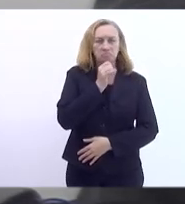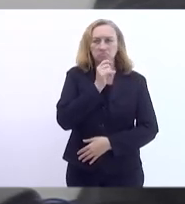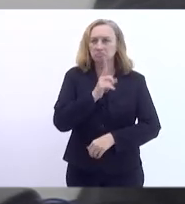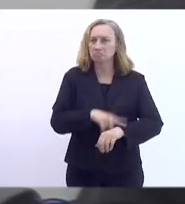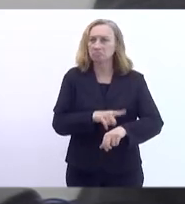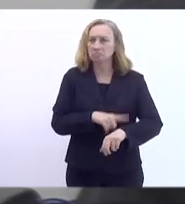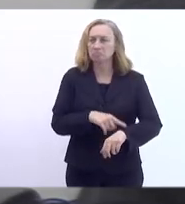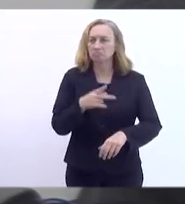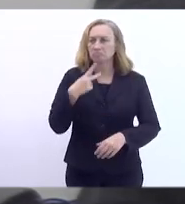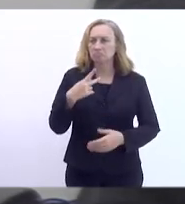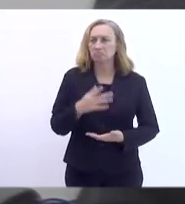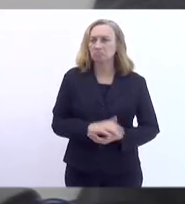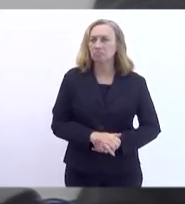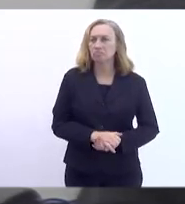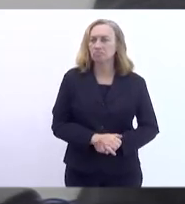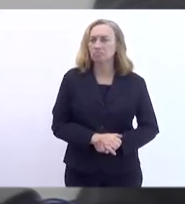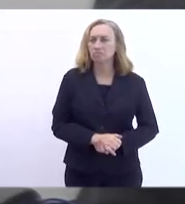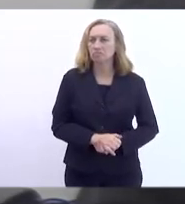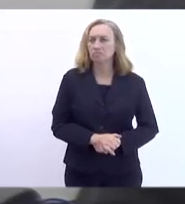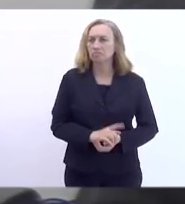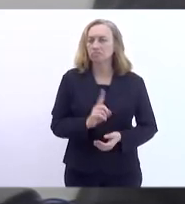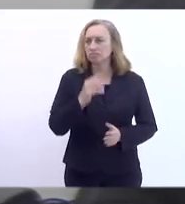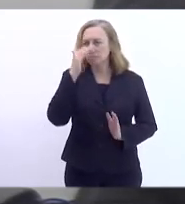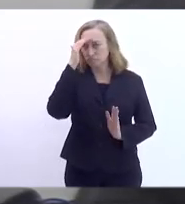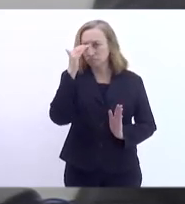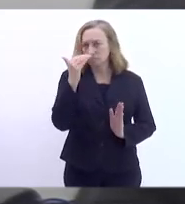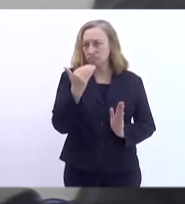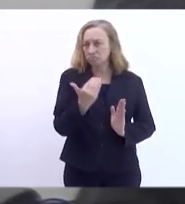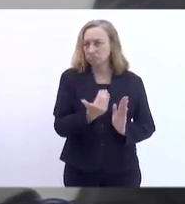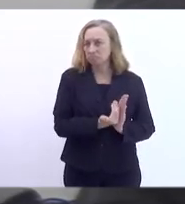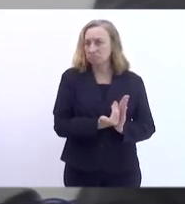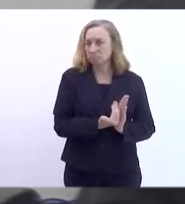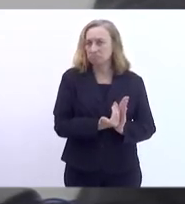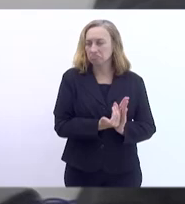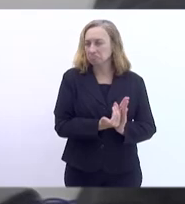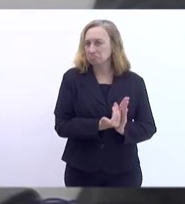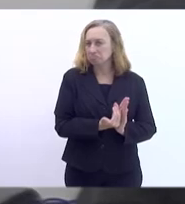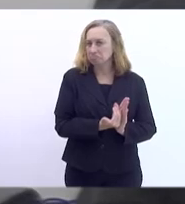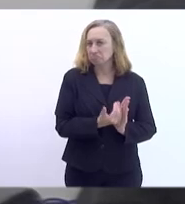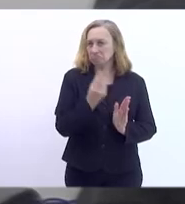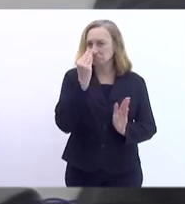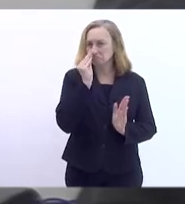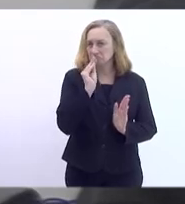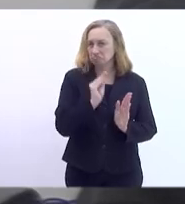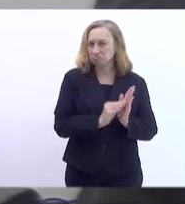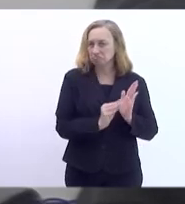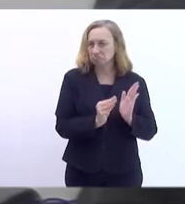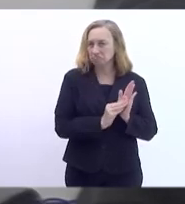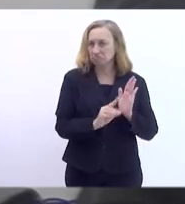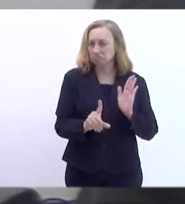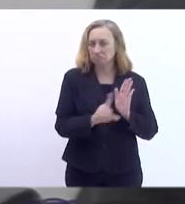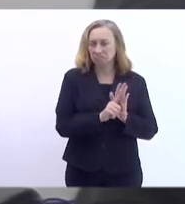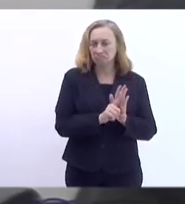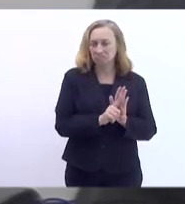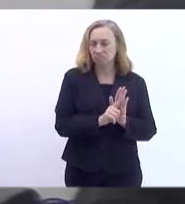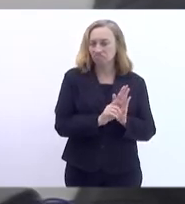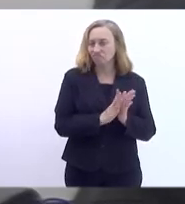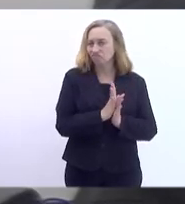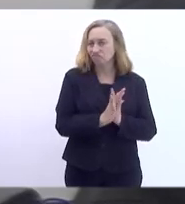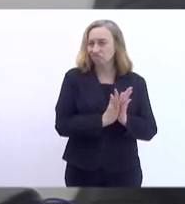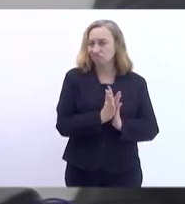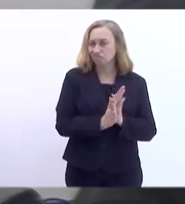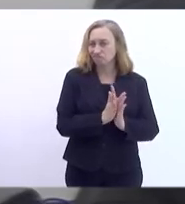se parte da premissa de que a um descumprimento do Luso ou uma má fé uma uma